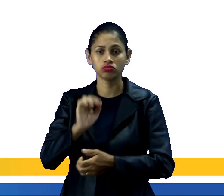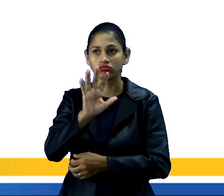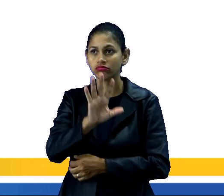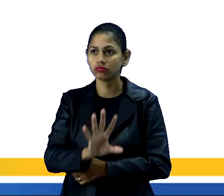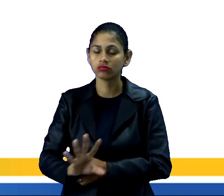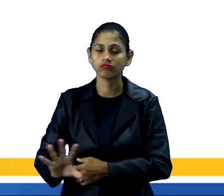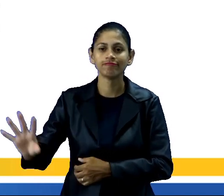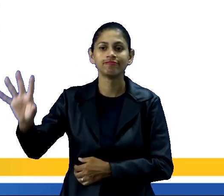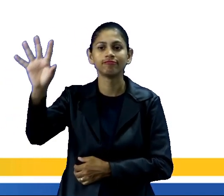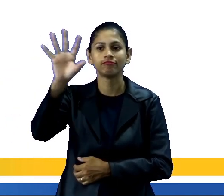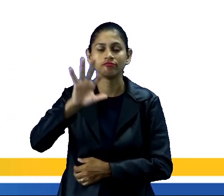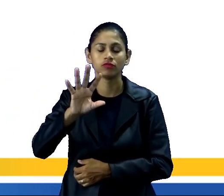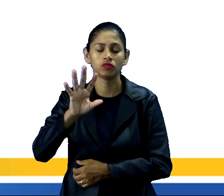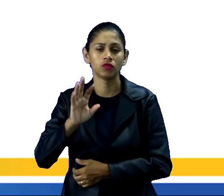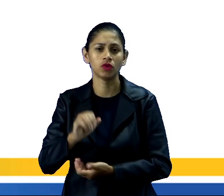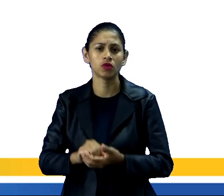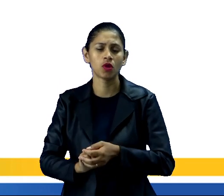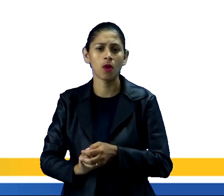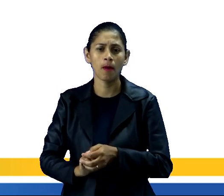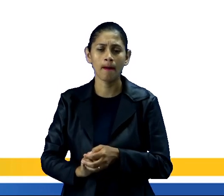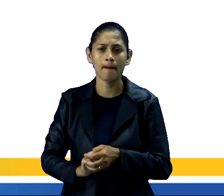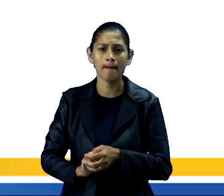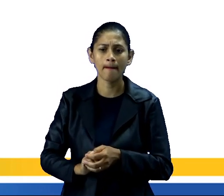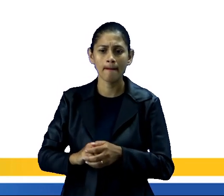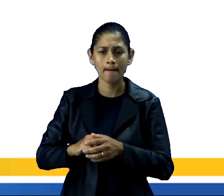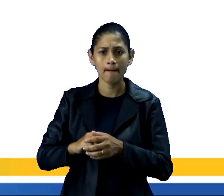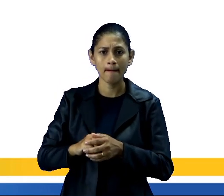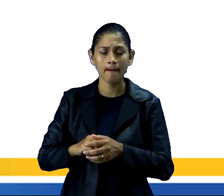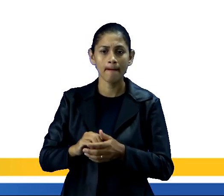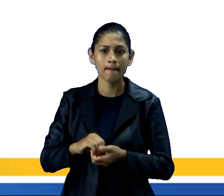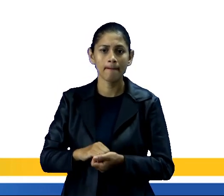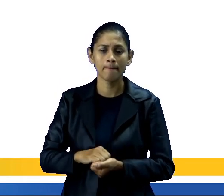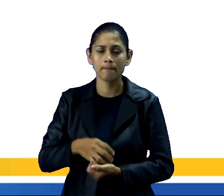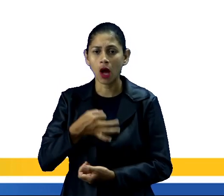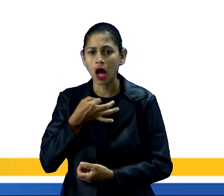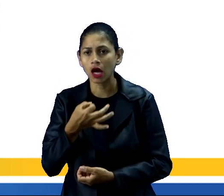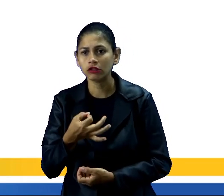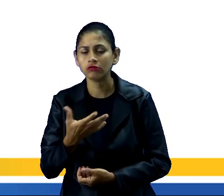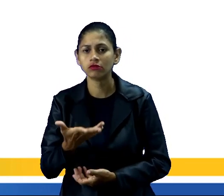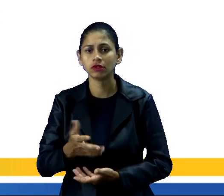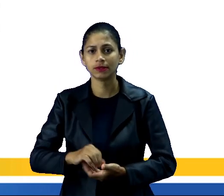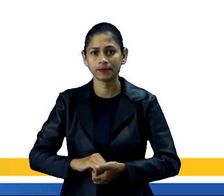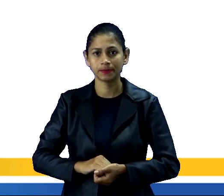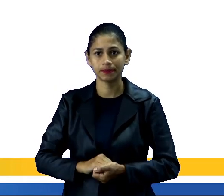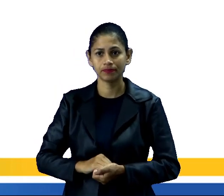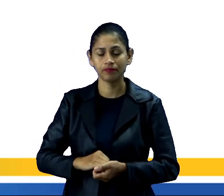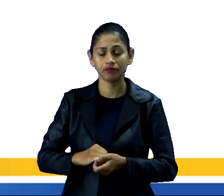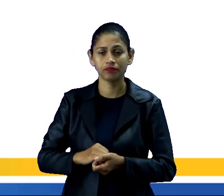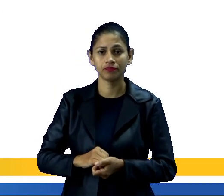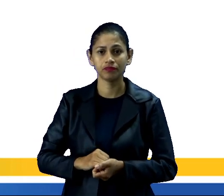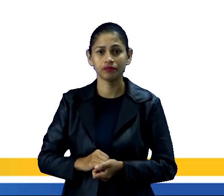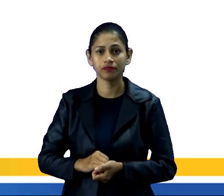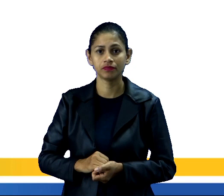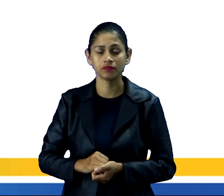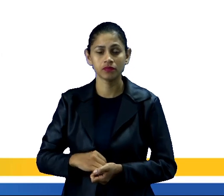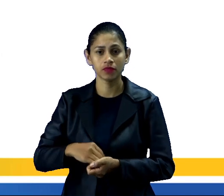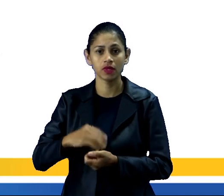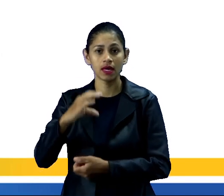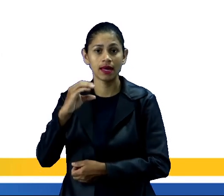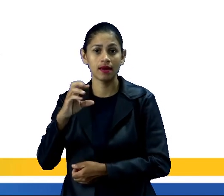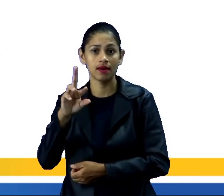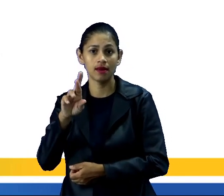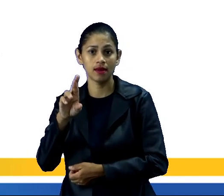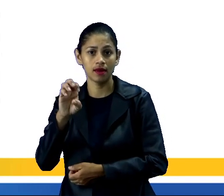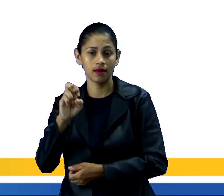governo, né, que a Itália reviveria as glórias do Império Romano, né, crer, obedecer, combater, né, o